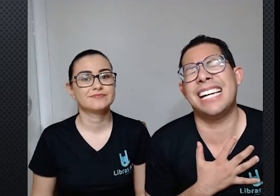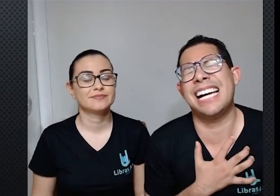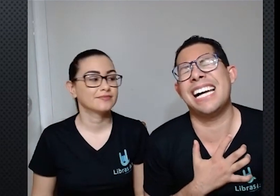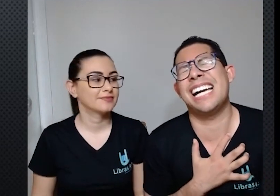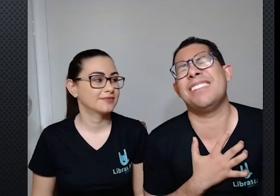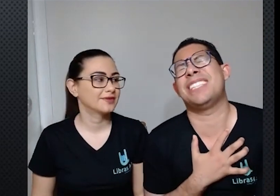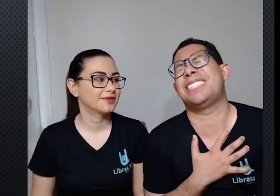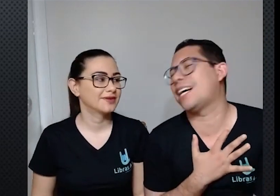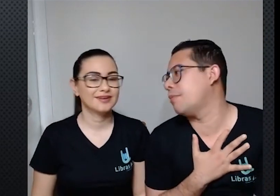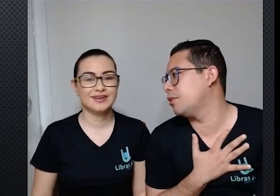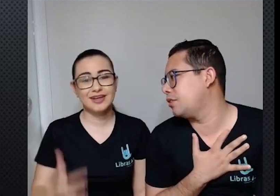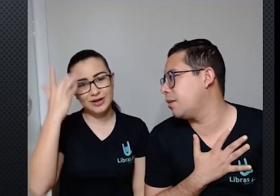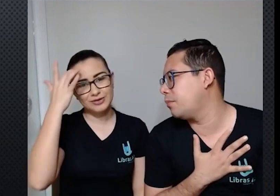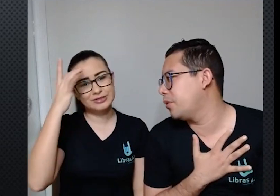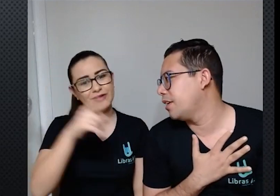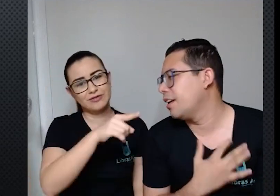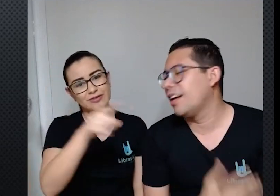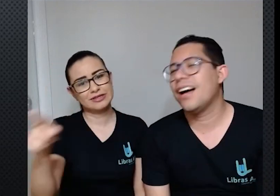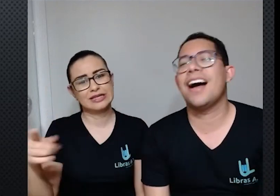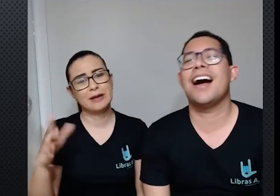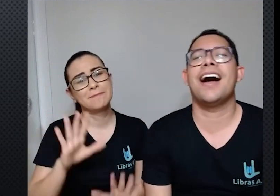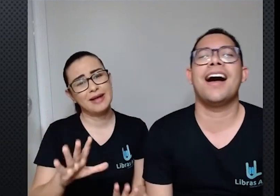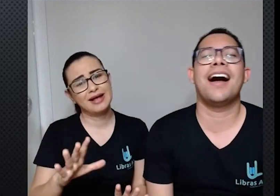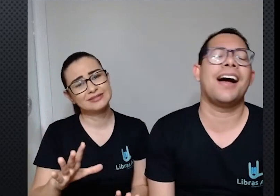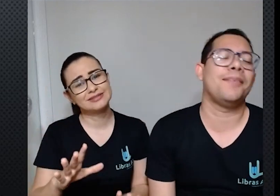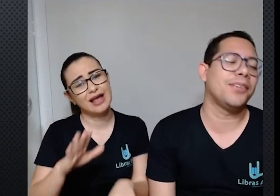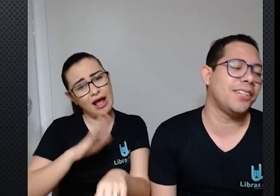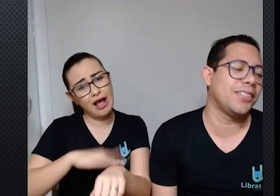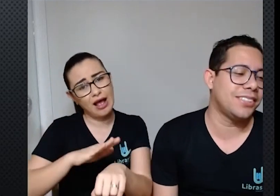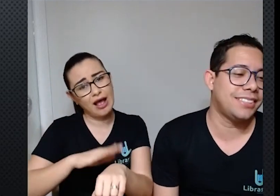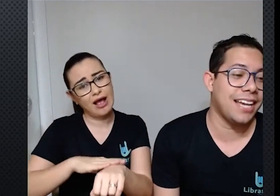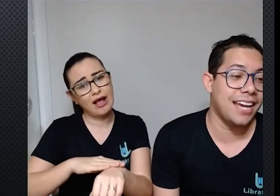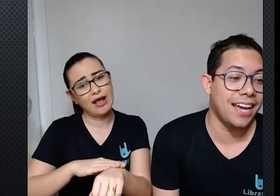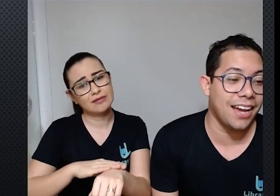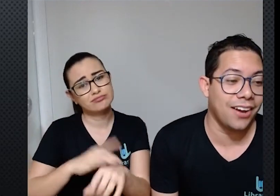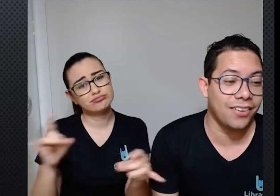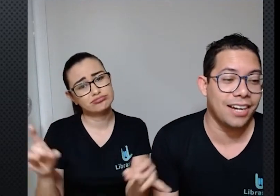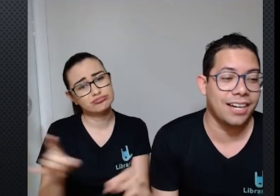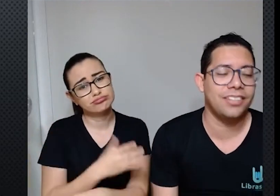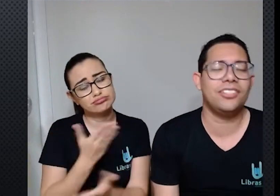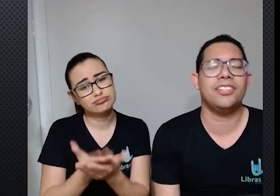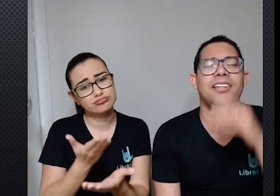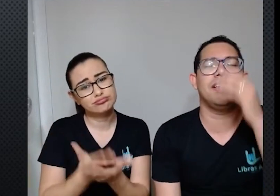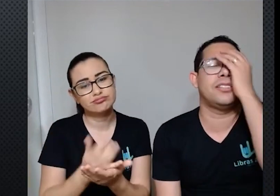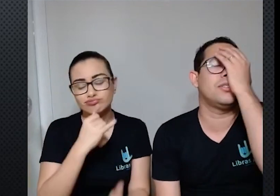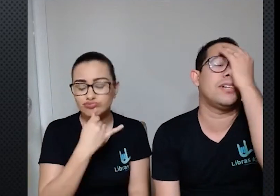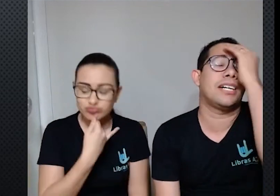vocês. Mas tá acabando o tempo. Meu Deus do céu, não